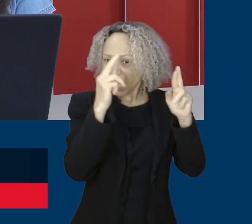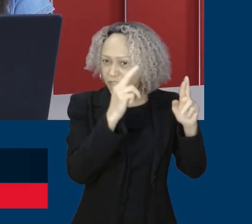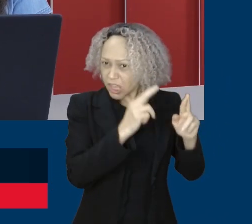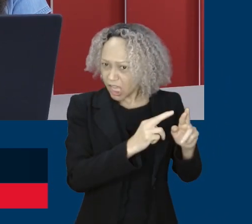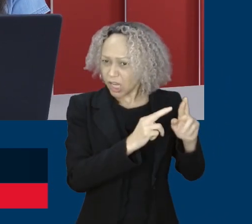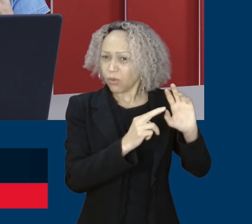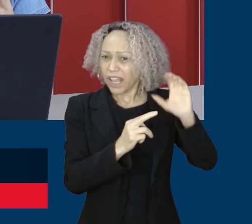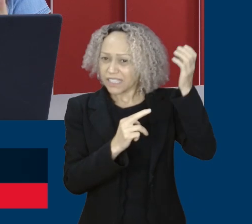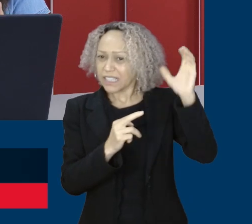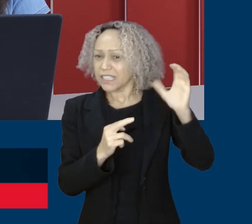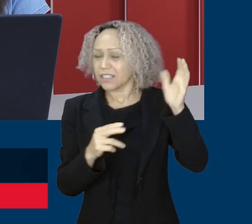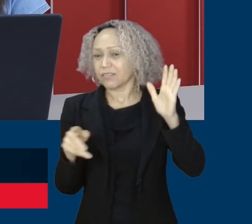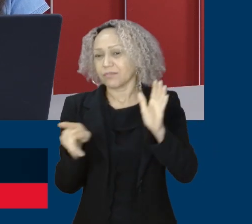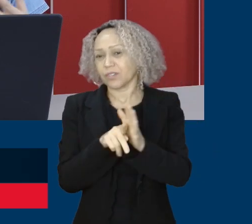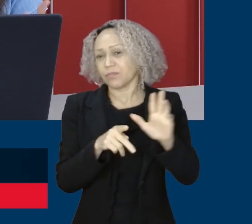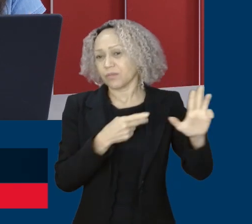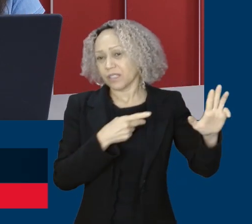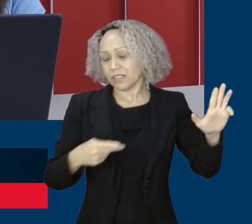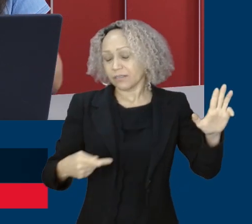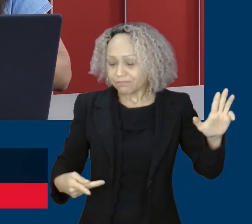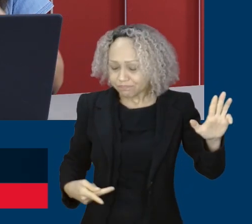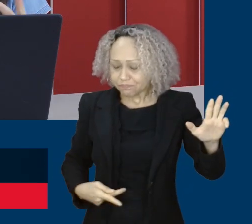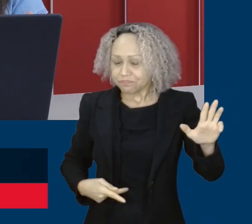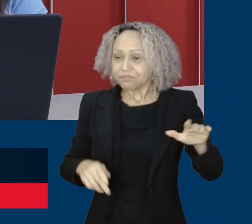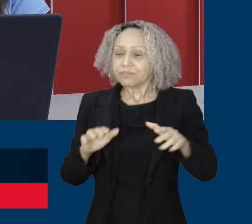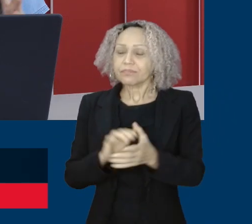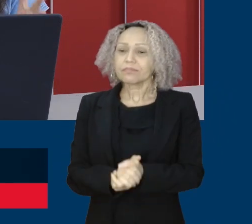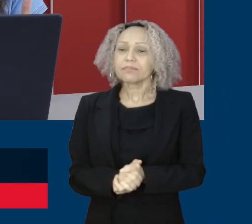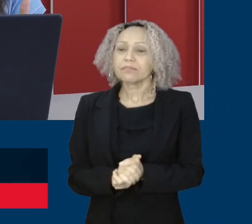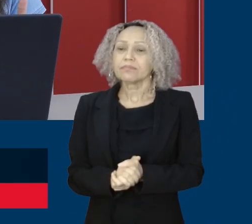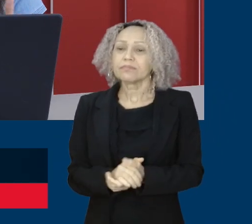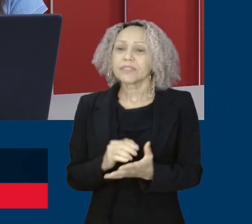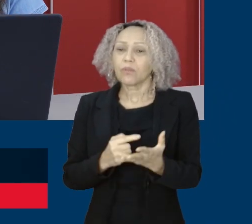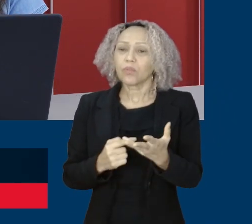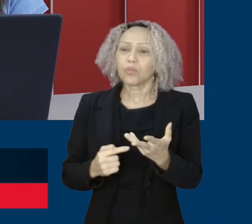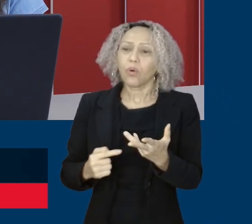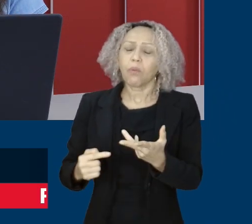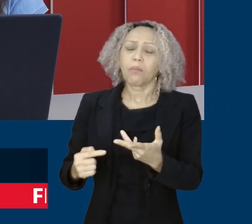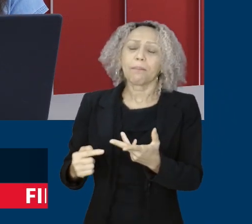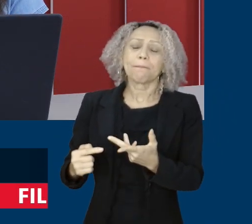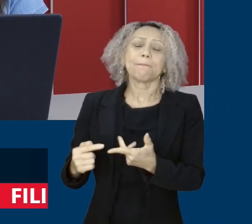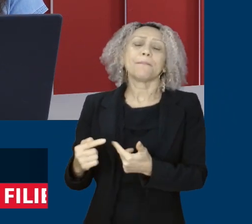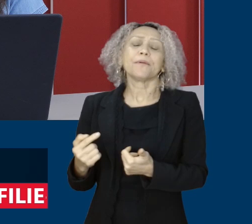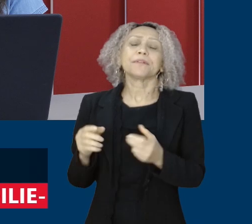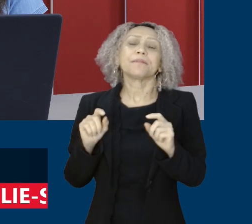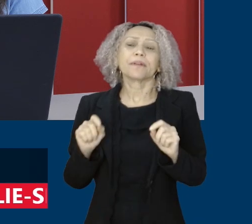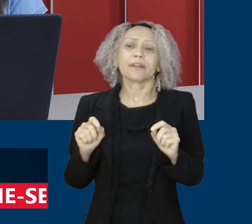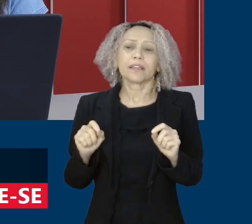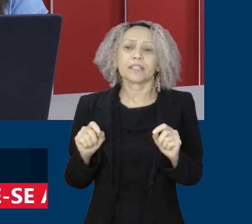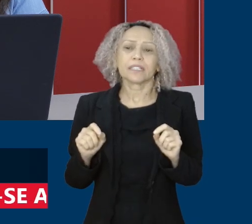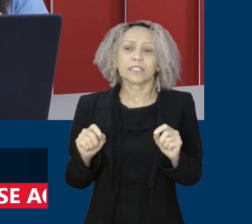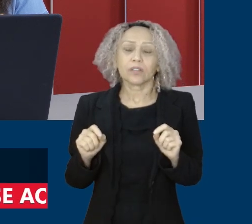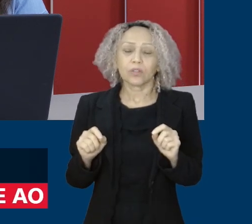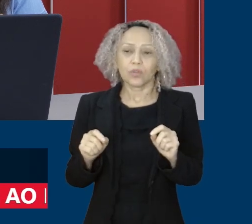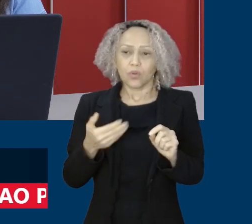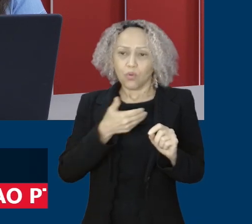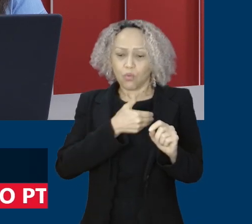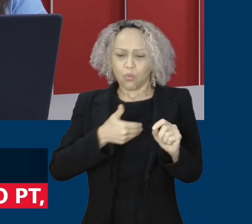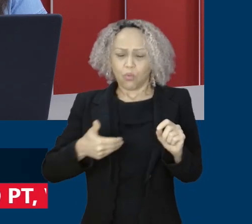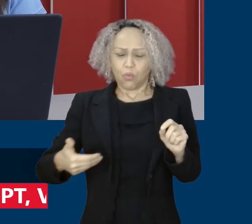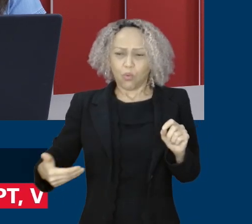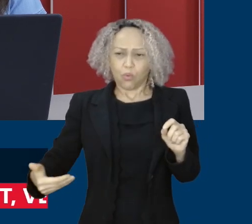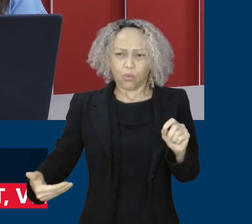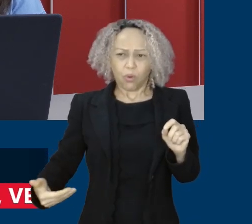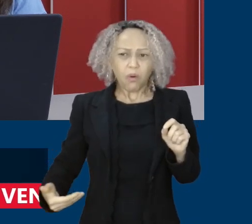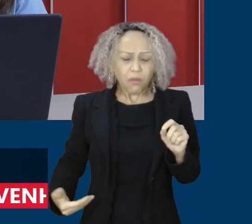mesmo. E dentro dessas ações, né, o senhor mencionou que são muitas, eu vou destacar aqui também, o governo lançou